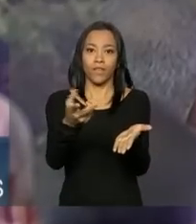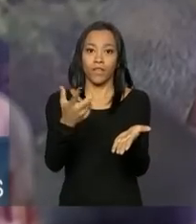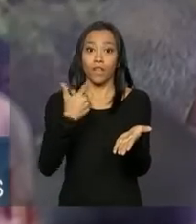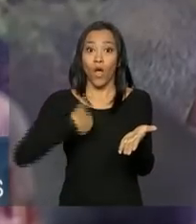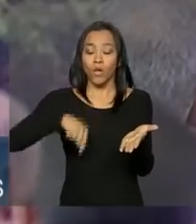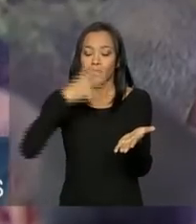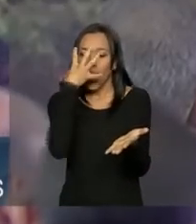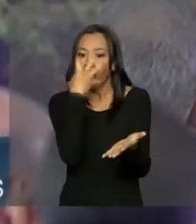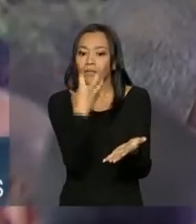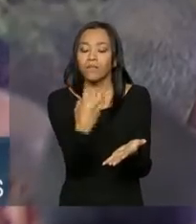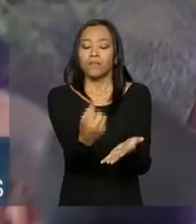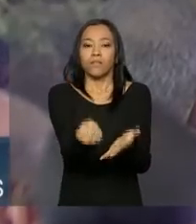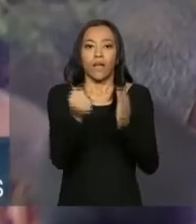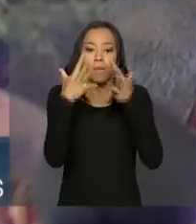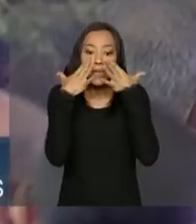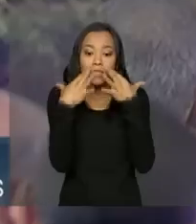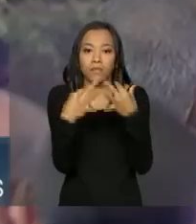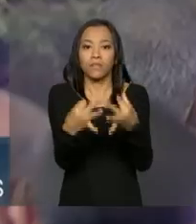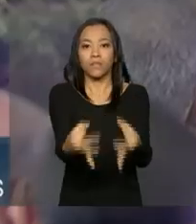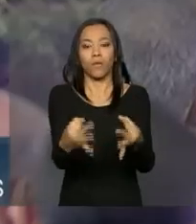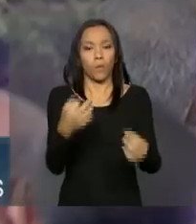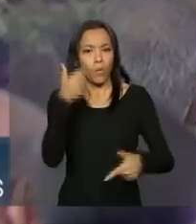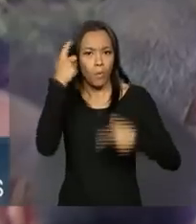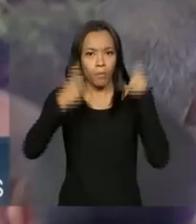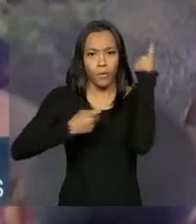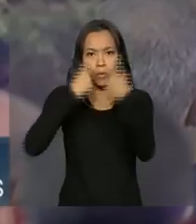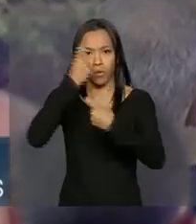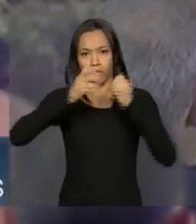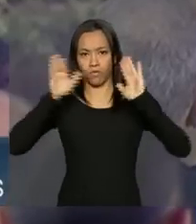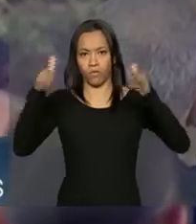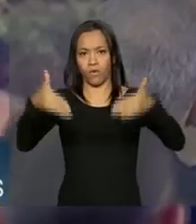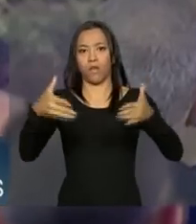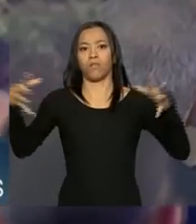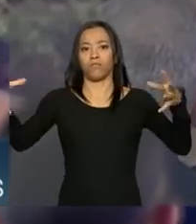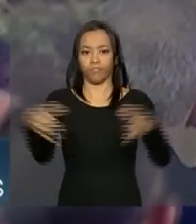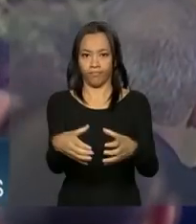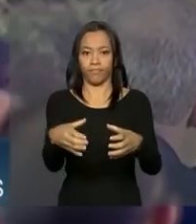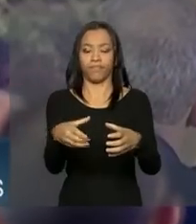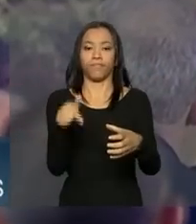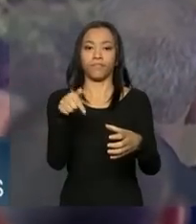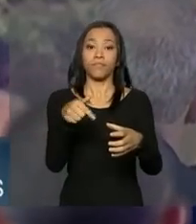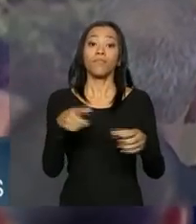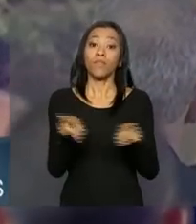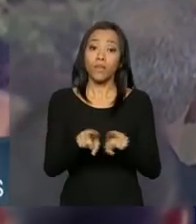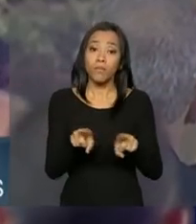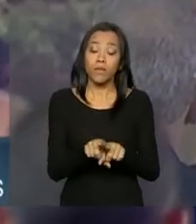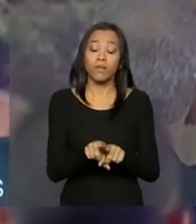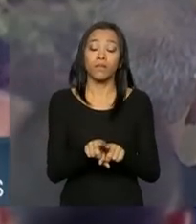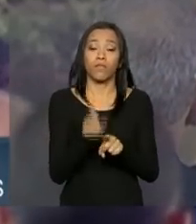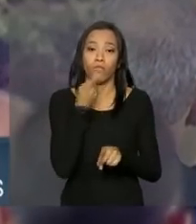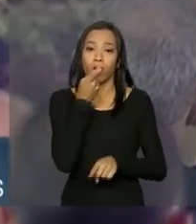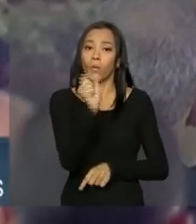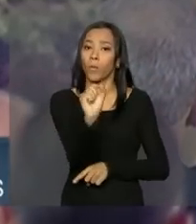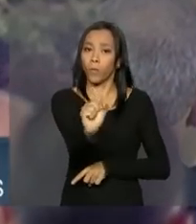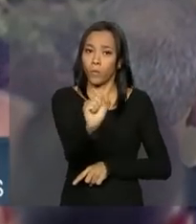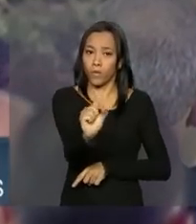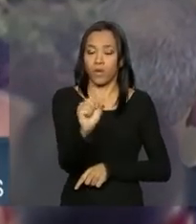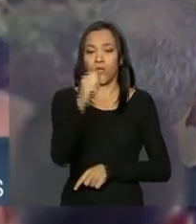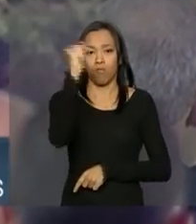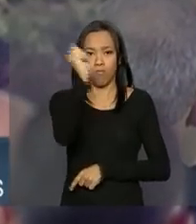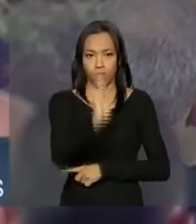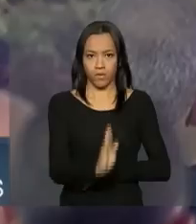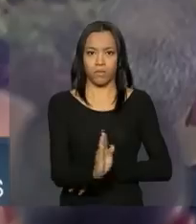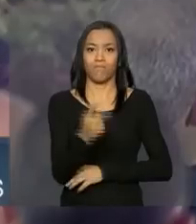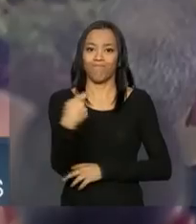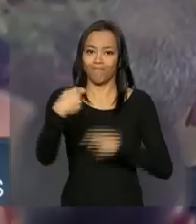atraiu a atenção e a preocupação. Reitero também que o Brasil